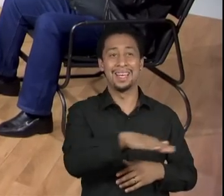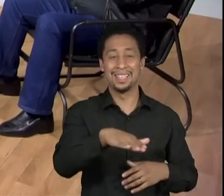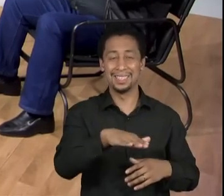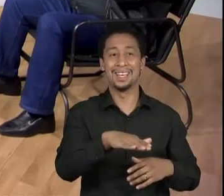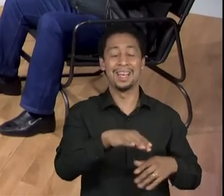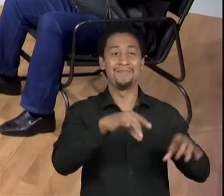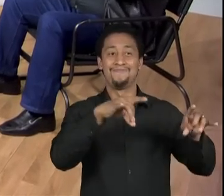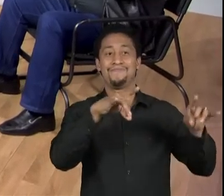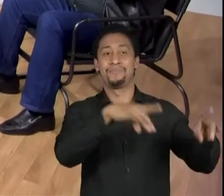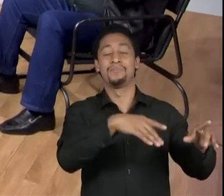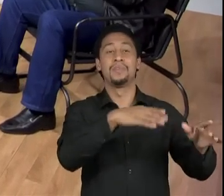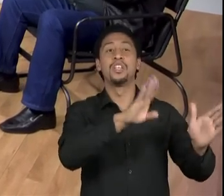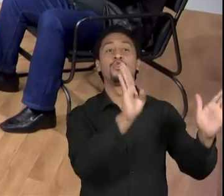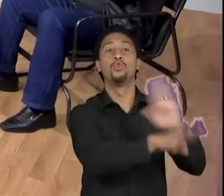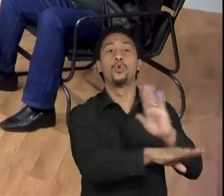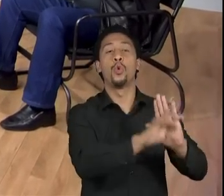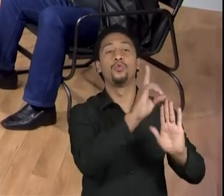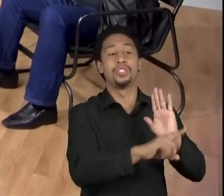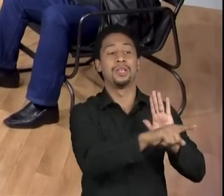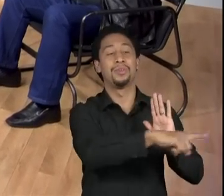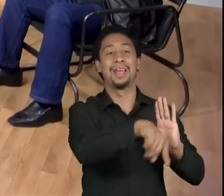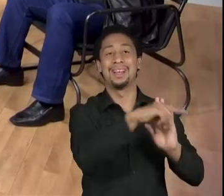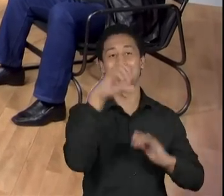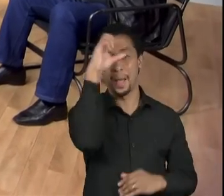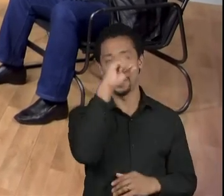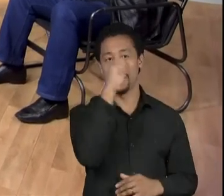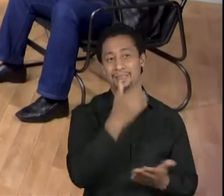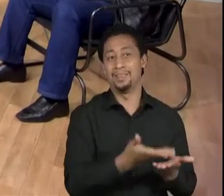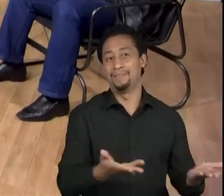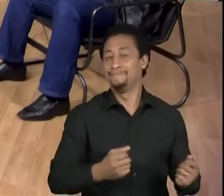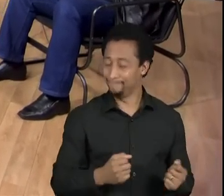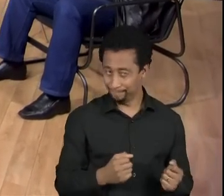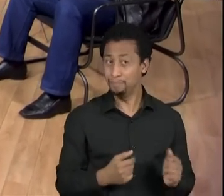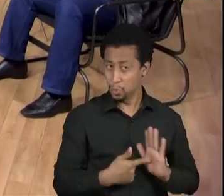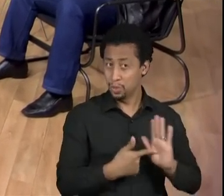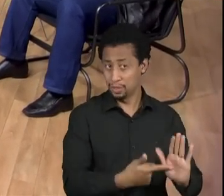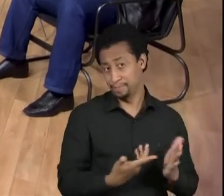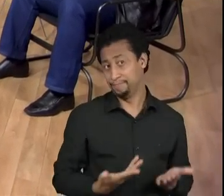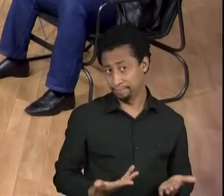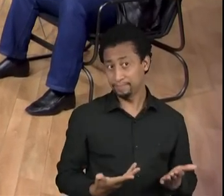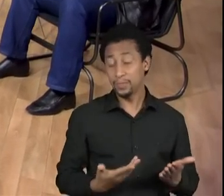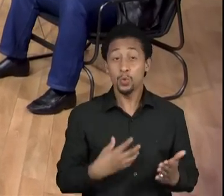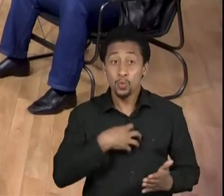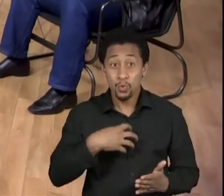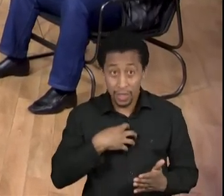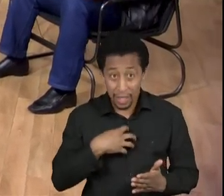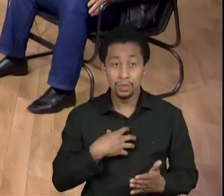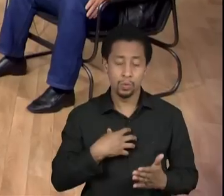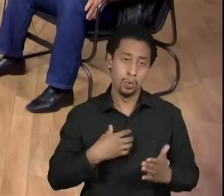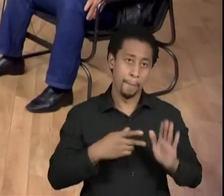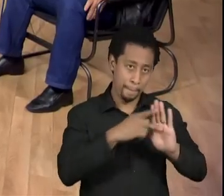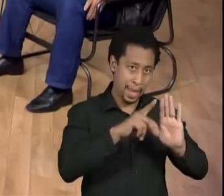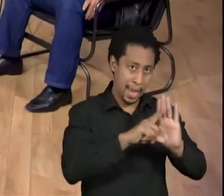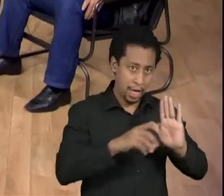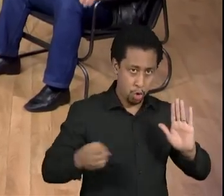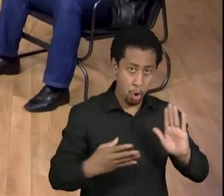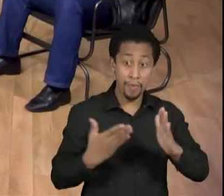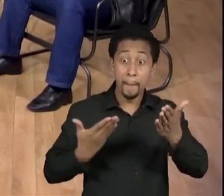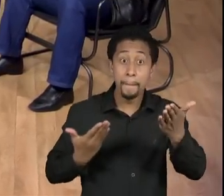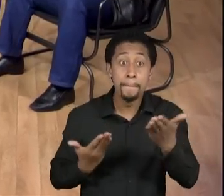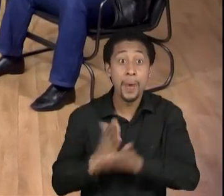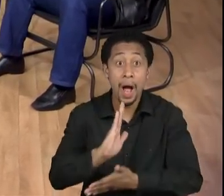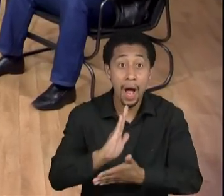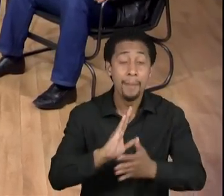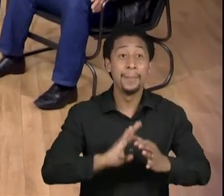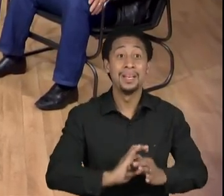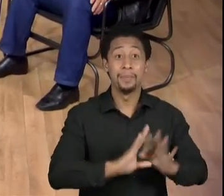se tiraria a penalidade para essa educação domiciliar. Mas eu acho que, neste sentido, se passa